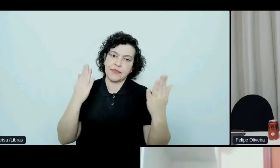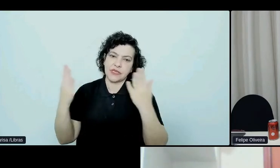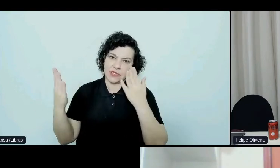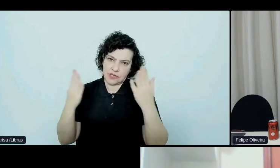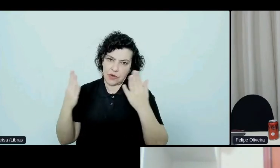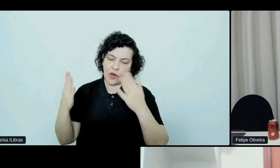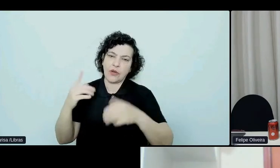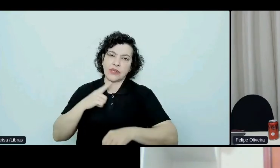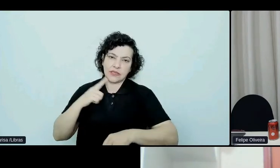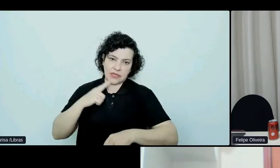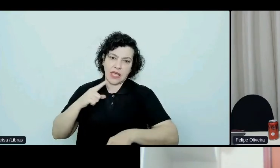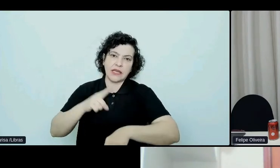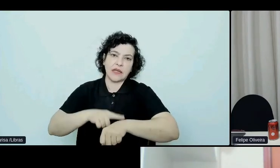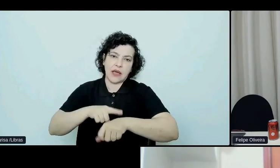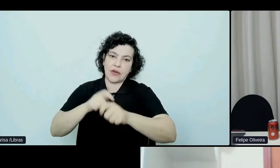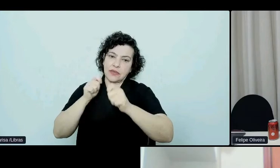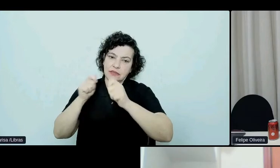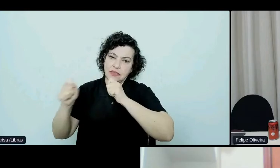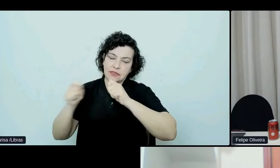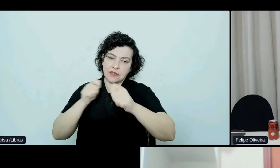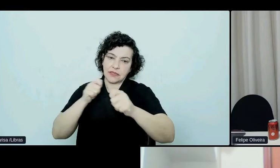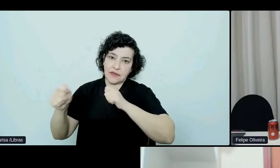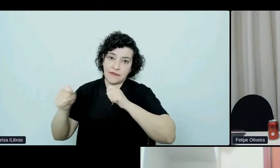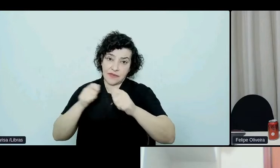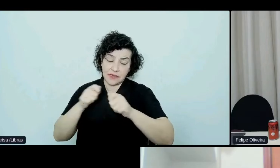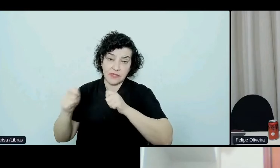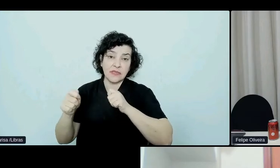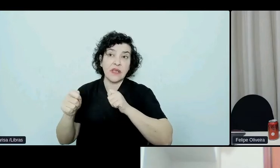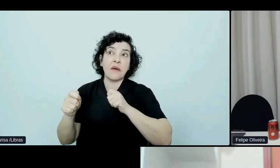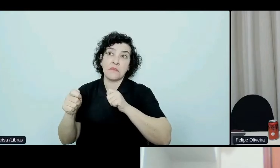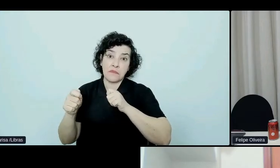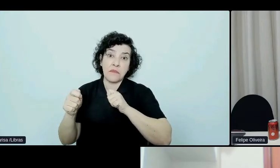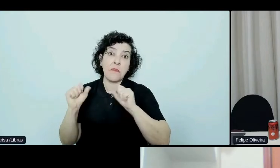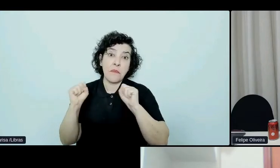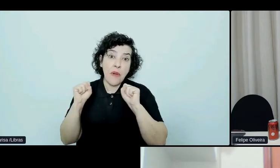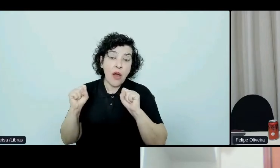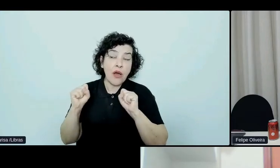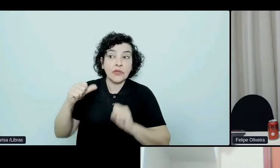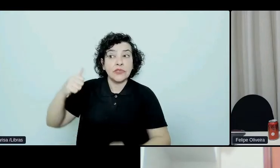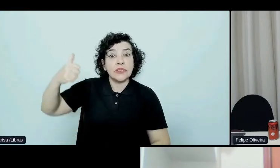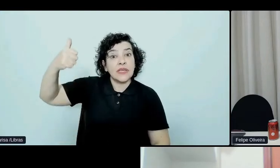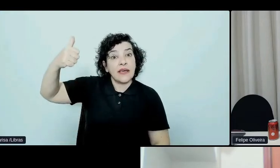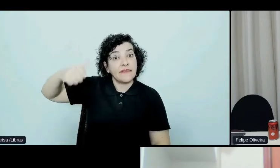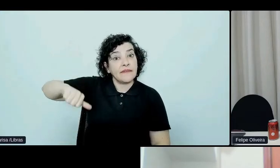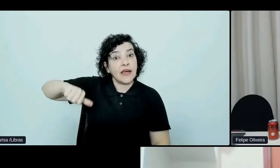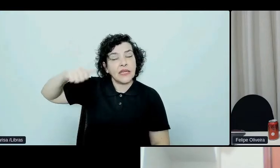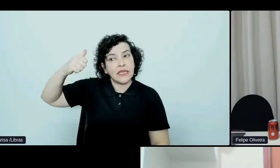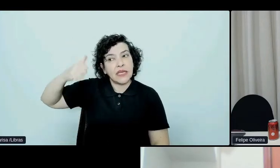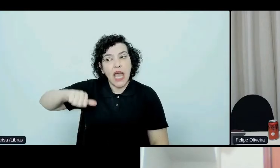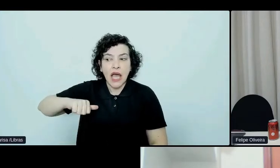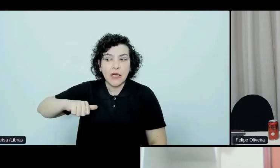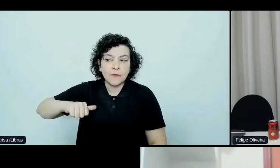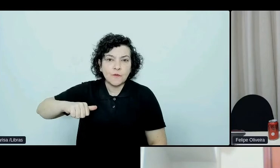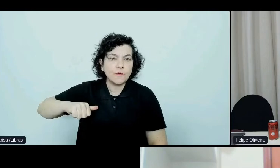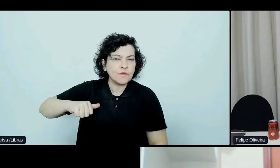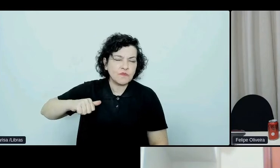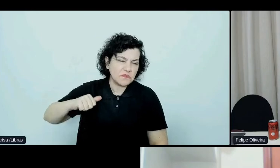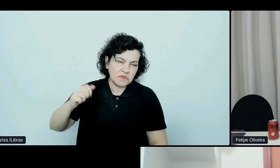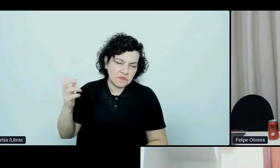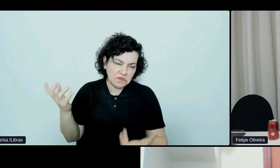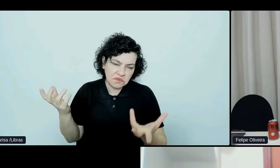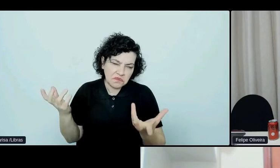ideal, mas a gente não consegue. Então, que pelo menos tivesse uma escuta, já que